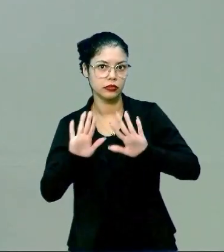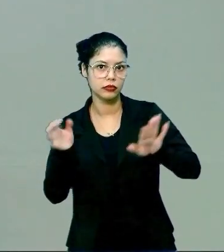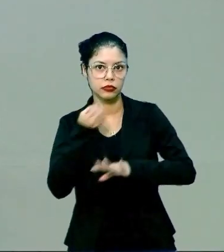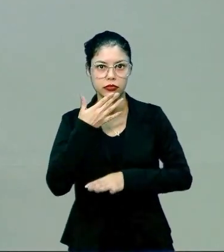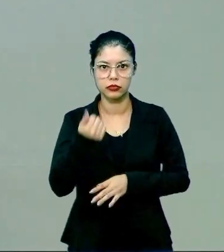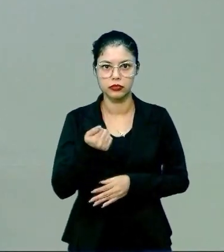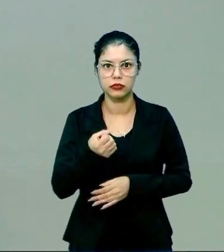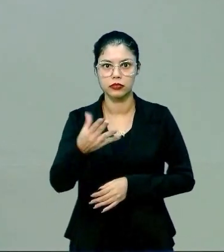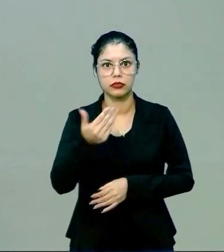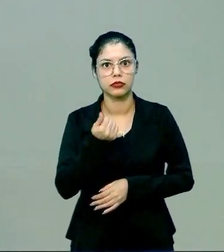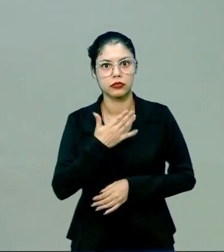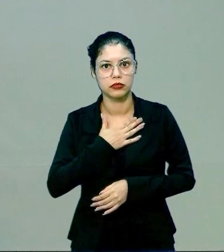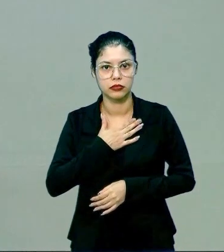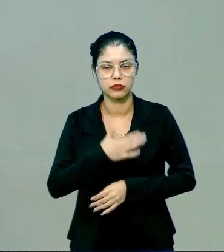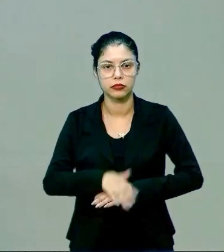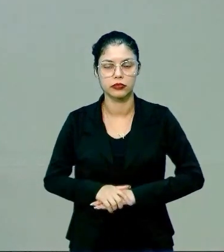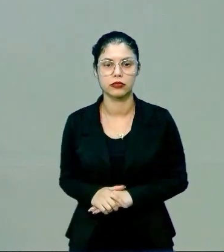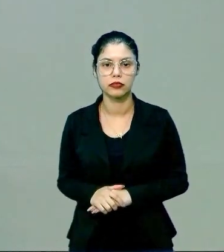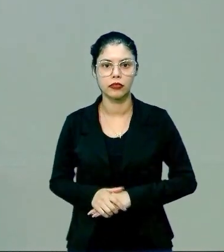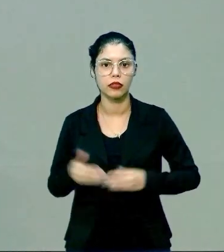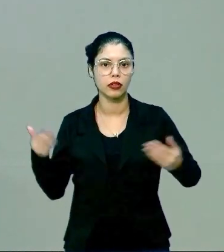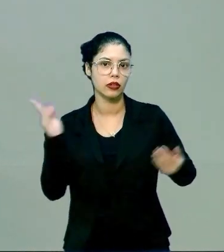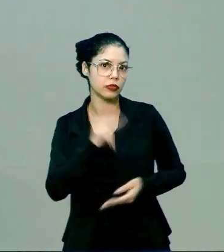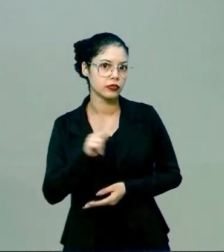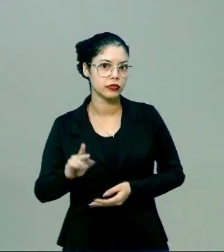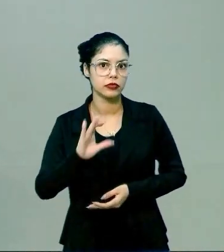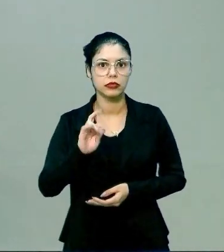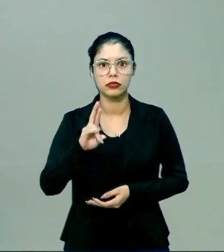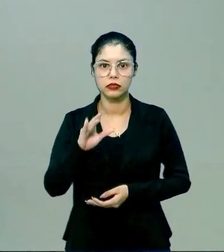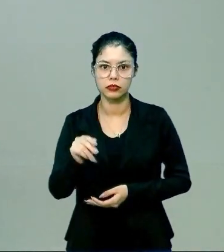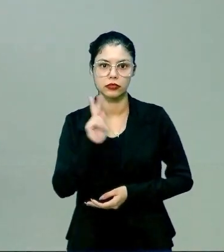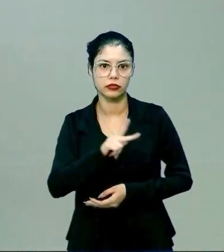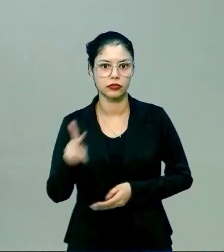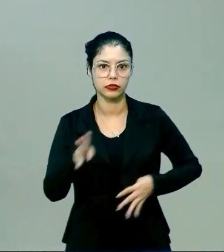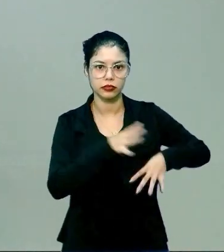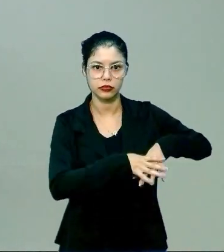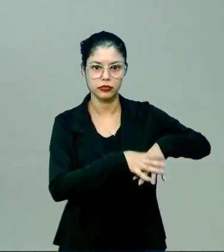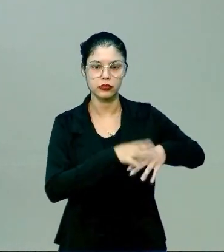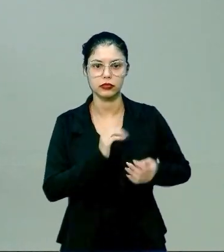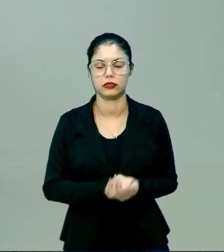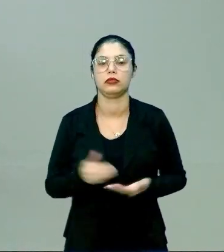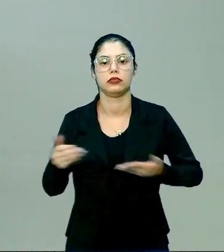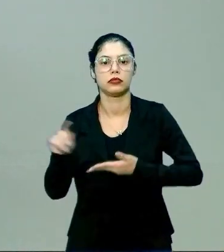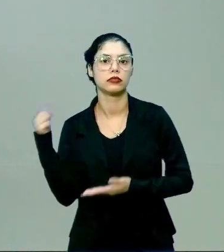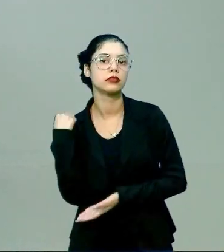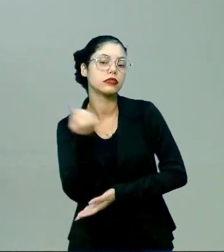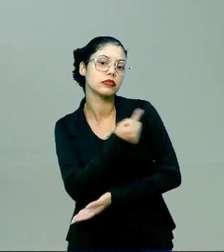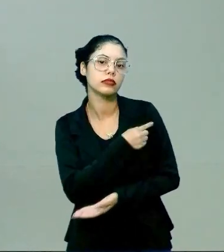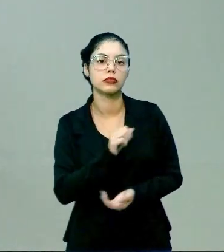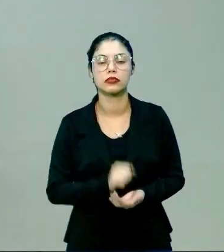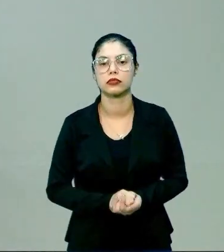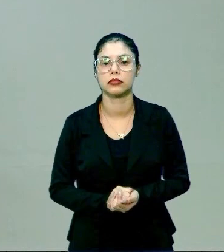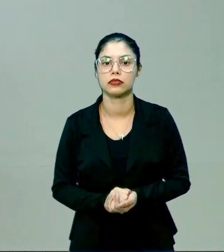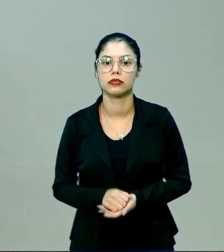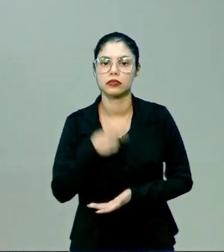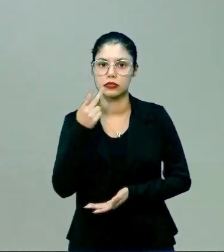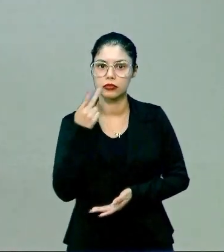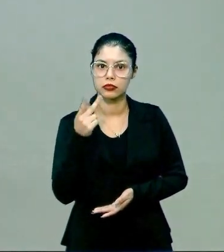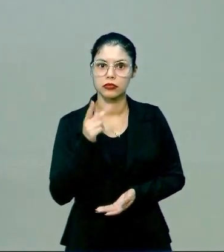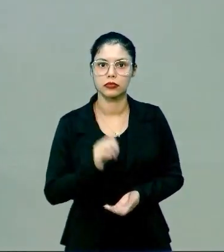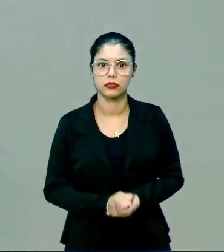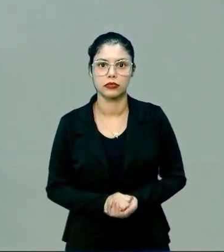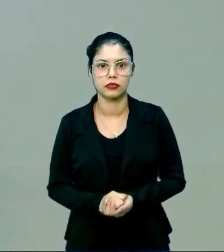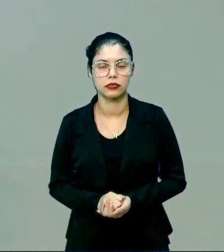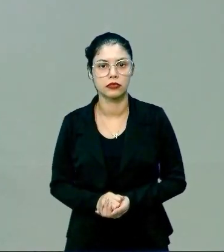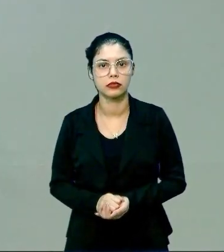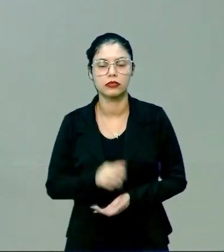Olá, tudo bem com vocês? Tudo bem comigo? Eu sou o professor Carlos, professor de matemática, e hoje a gente vai falar